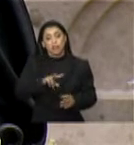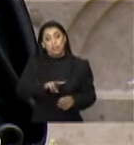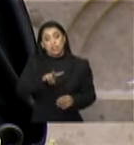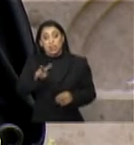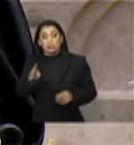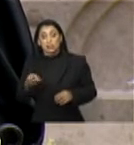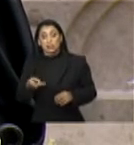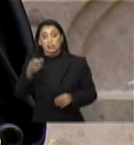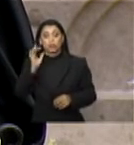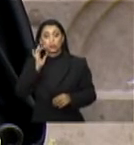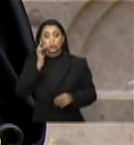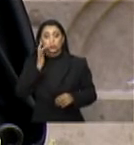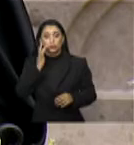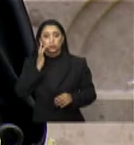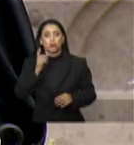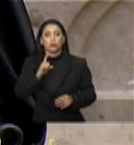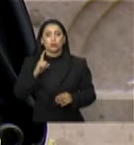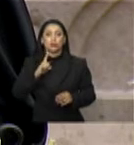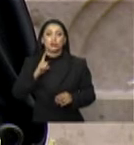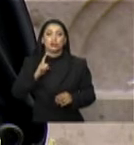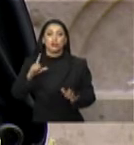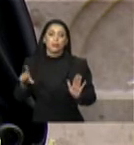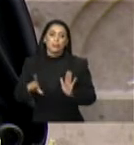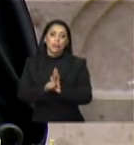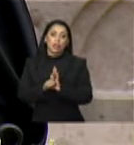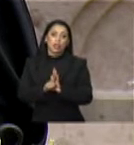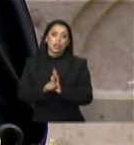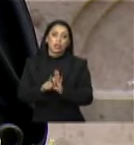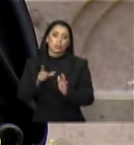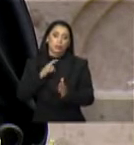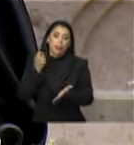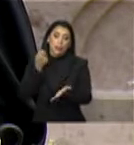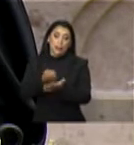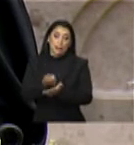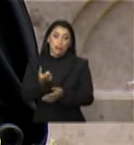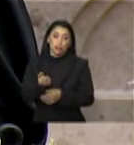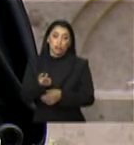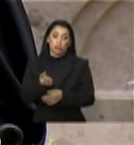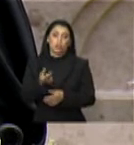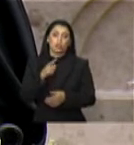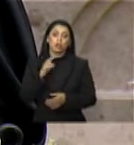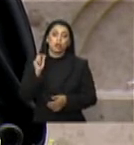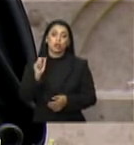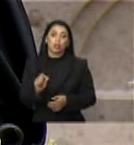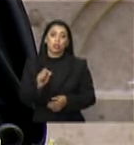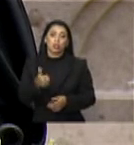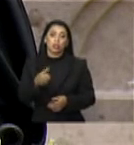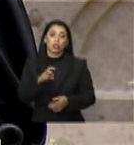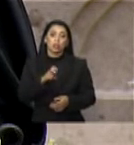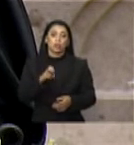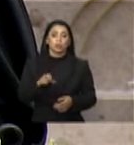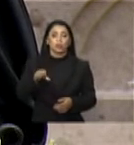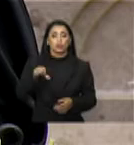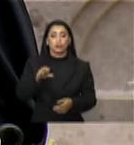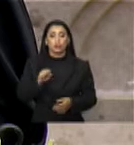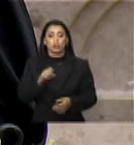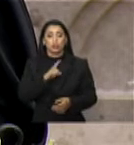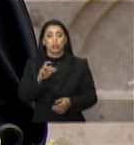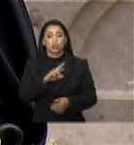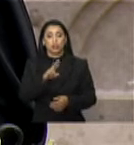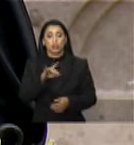higizado definido pela legislação Como ativo financeiro o plenário desta corte da estação de 15 de outubro de 98 a jogar